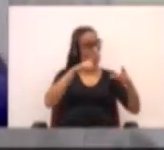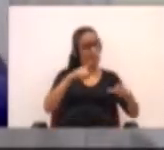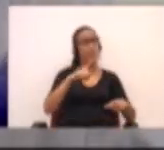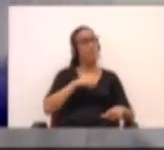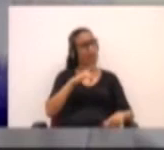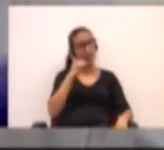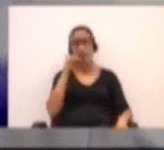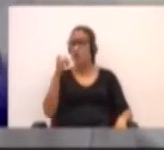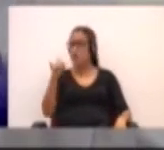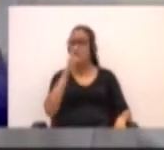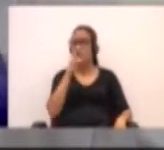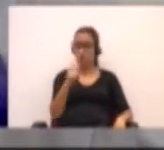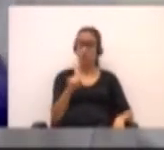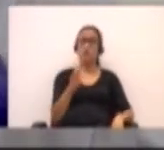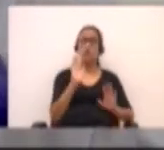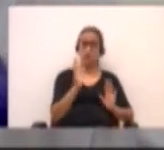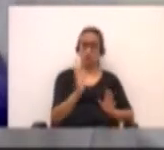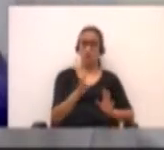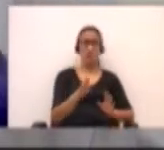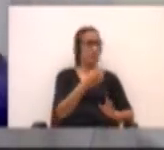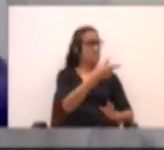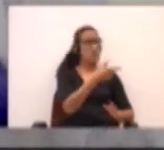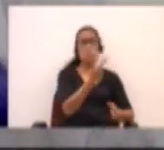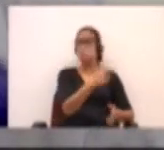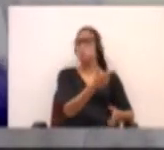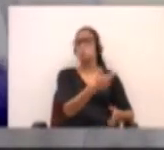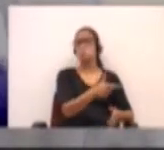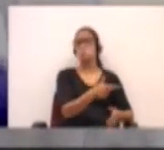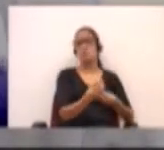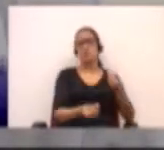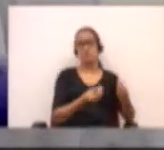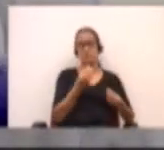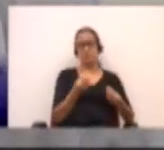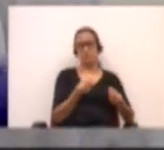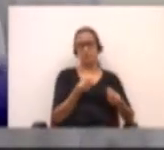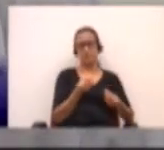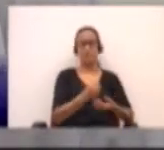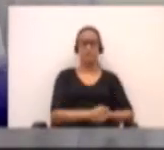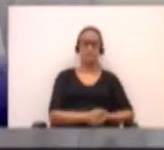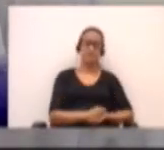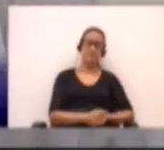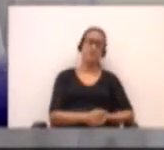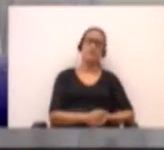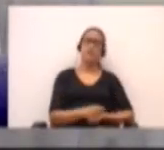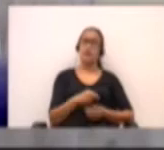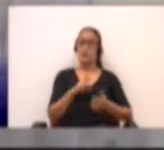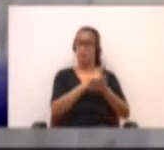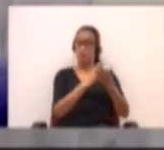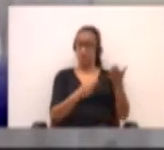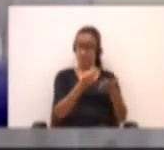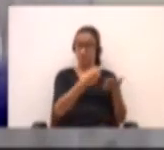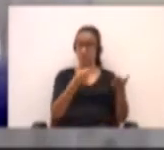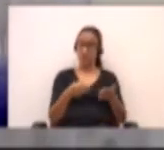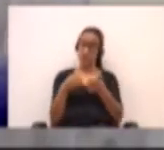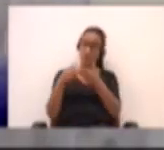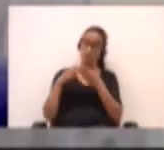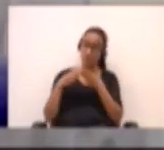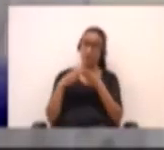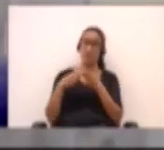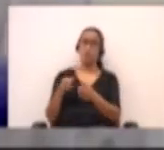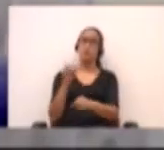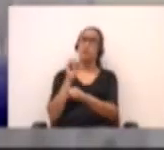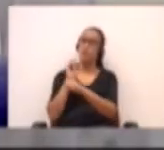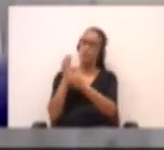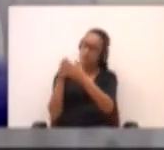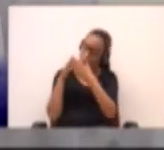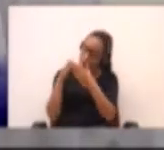tem energia e não tem justamente para as famílias. Então, esse requerimento é no sentido de fazer gestão a esse governo para que